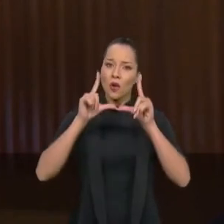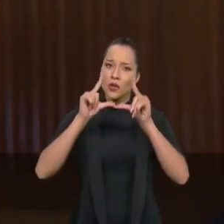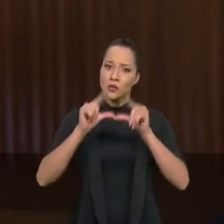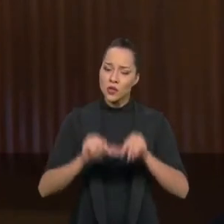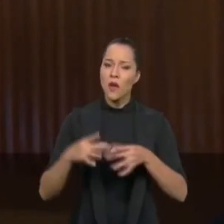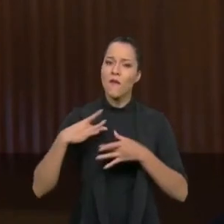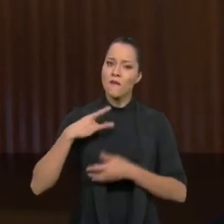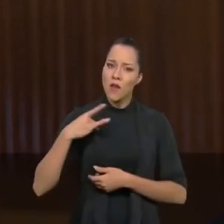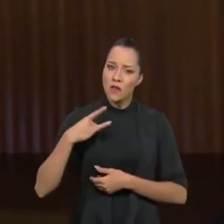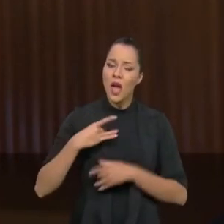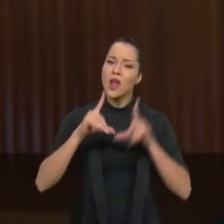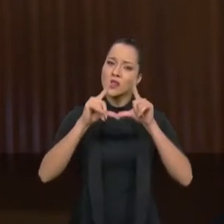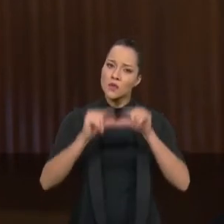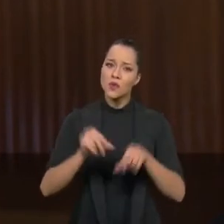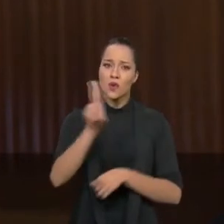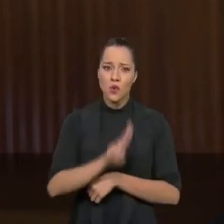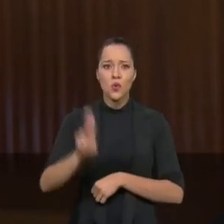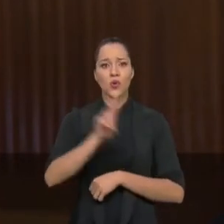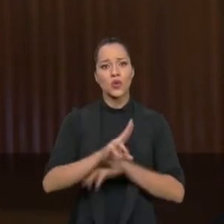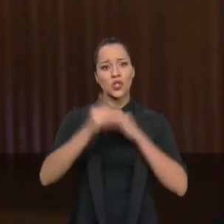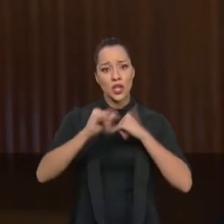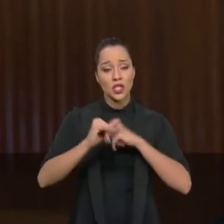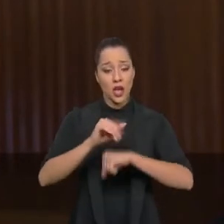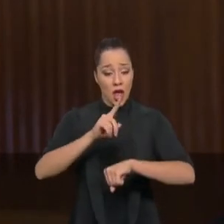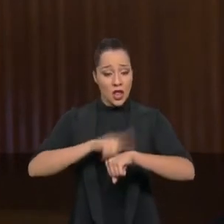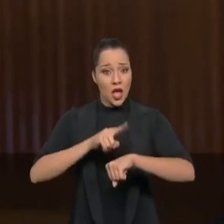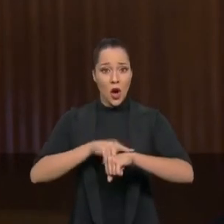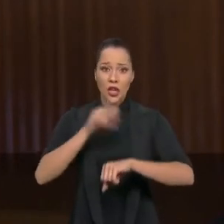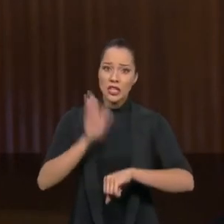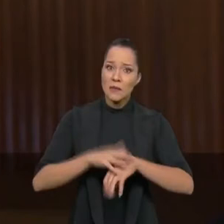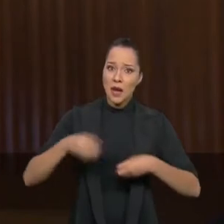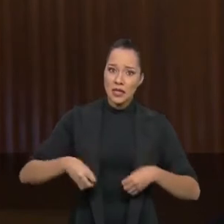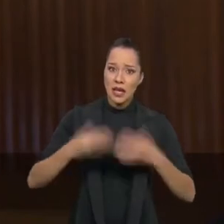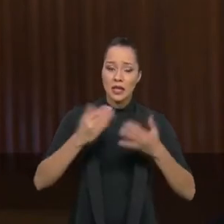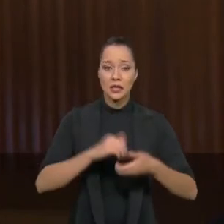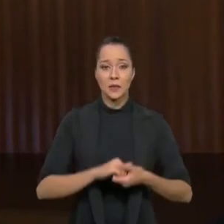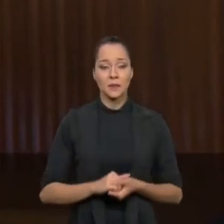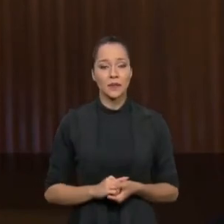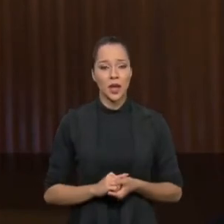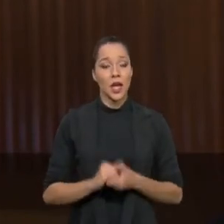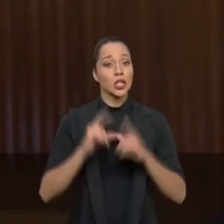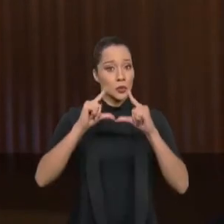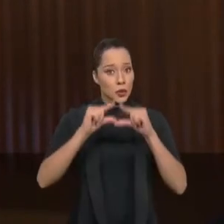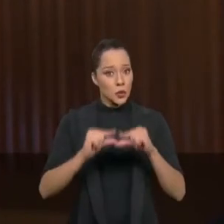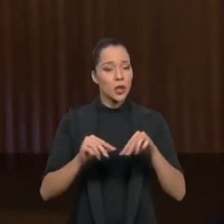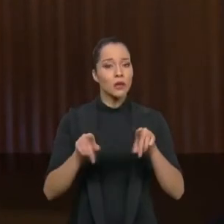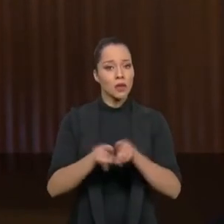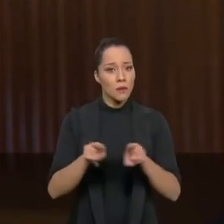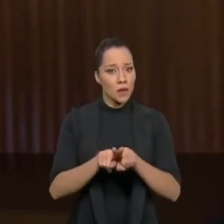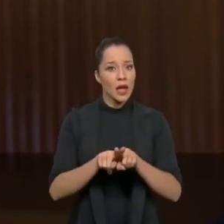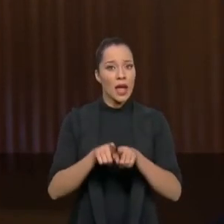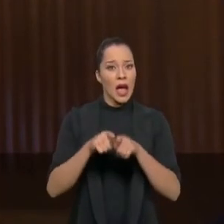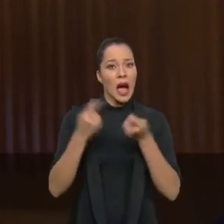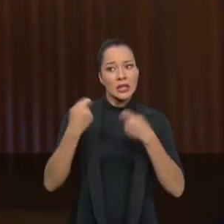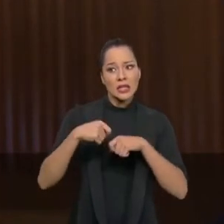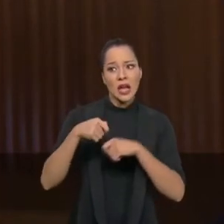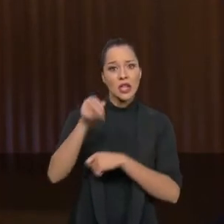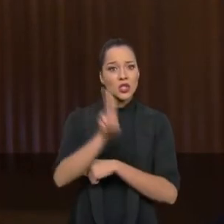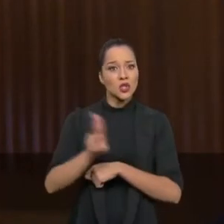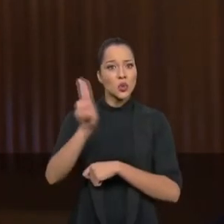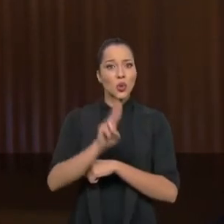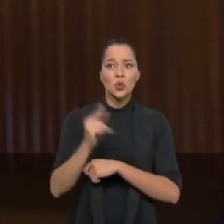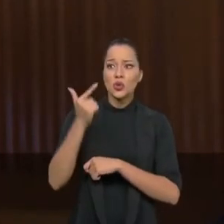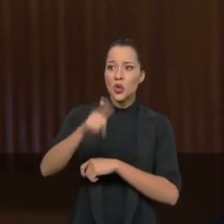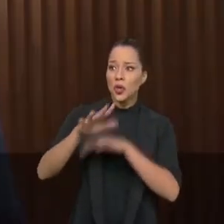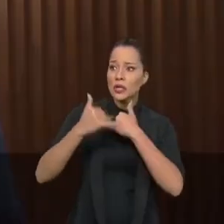redução voluntária do consumo nas horas de ponta do sistema, reduzindo a necessidade de uso de